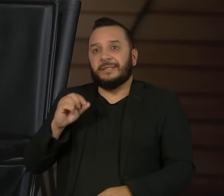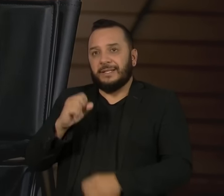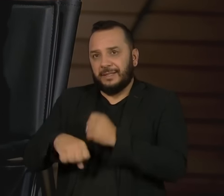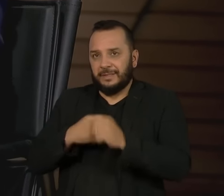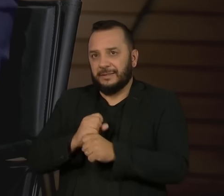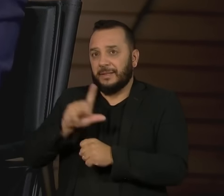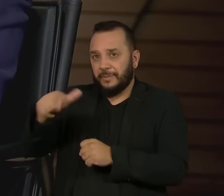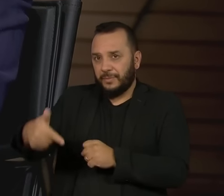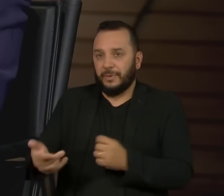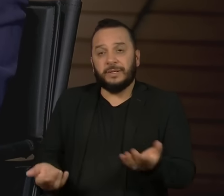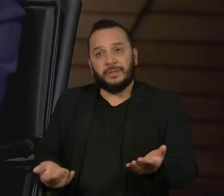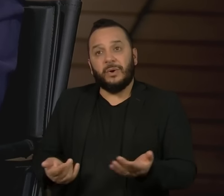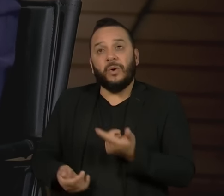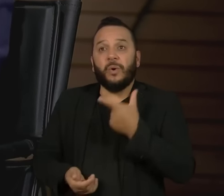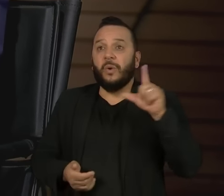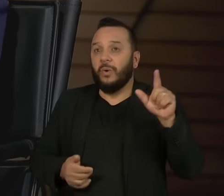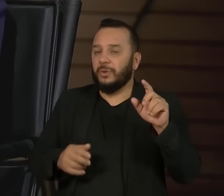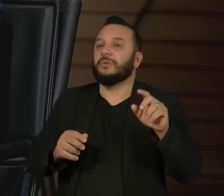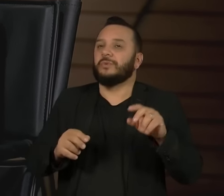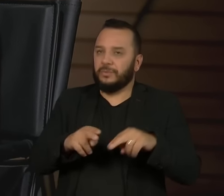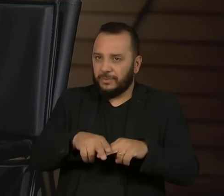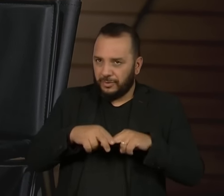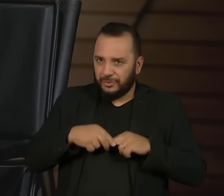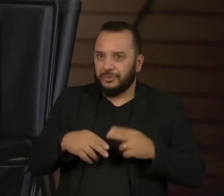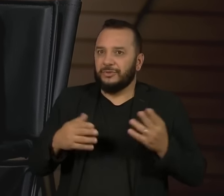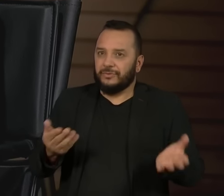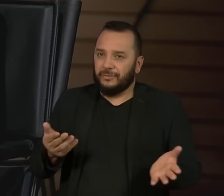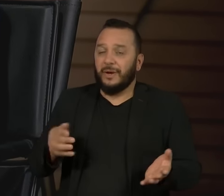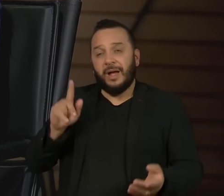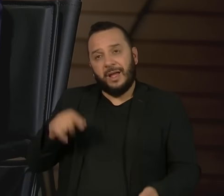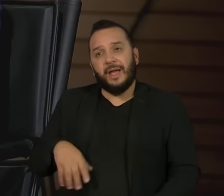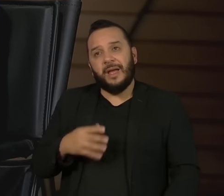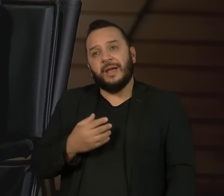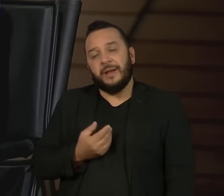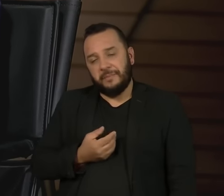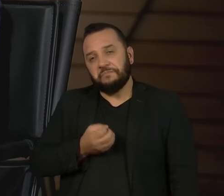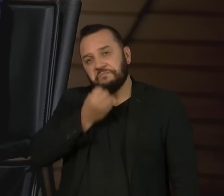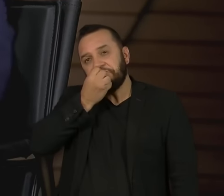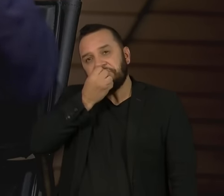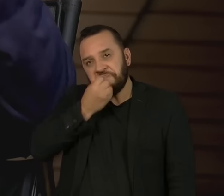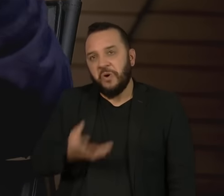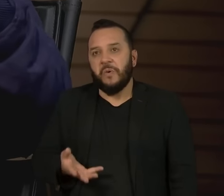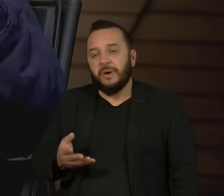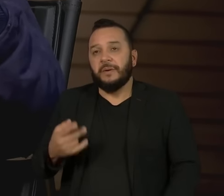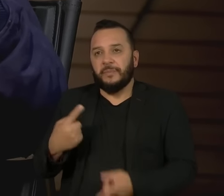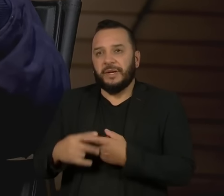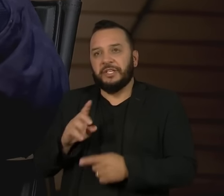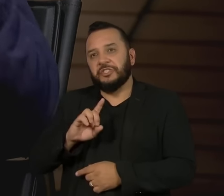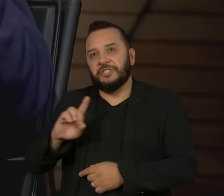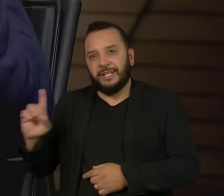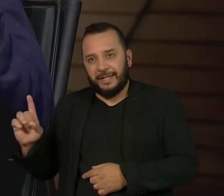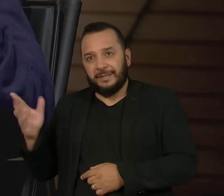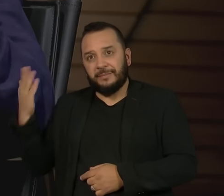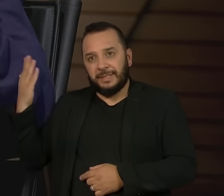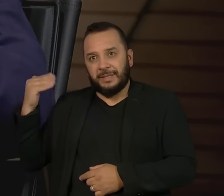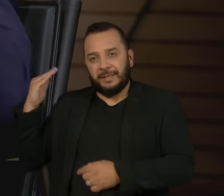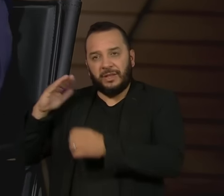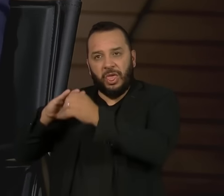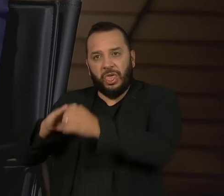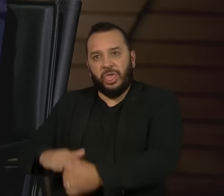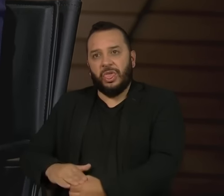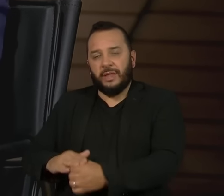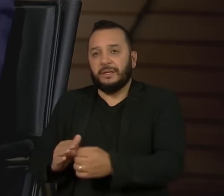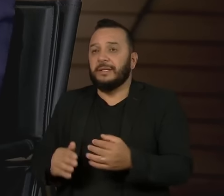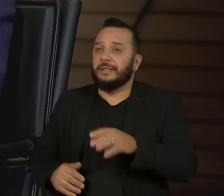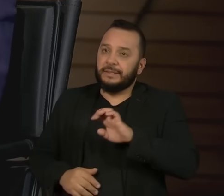agora é com outro motivo. Então, só uma obra muito boa para ser perseguida pelos dois lados. Então, o que a gente tem que fazer? Ler a